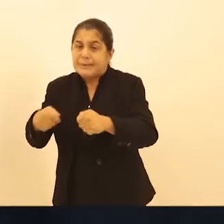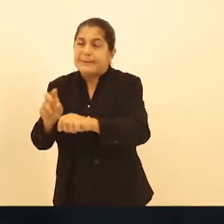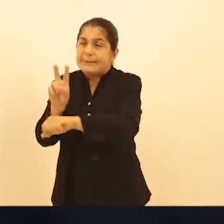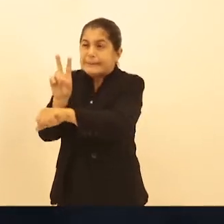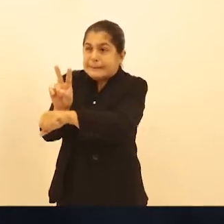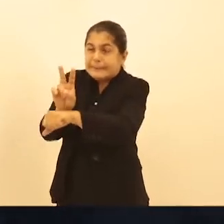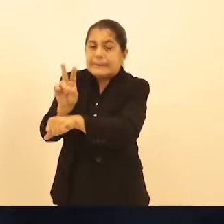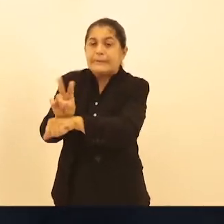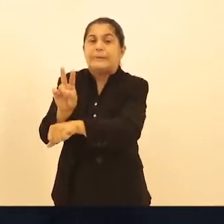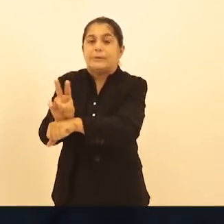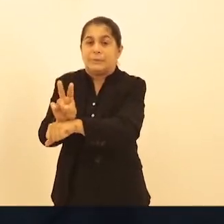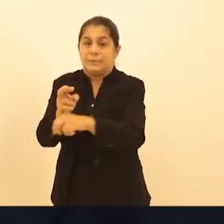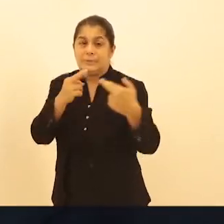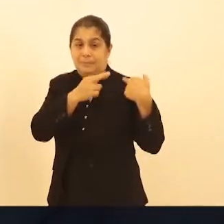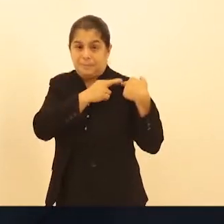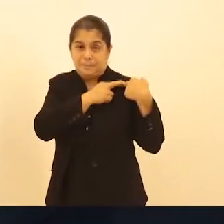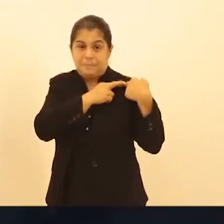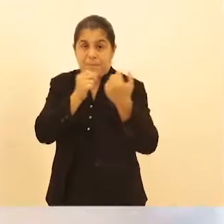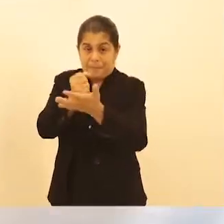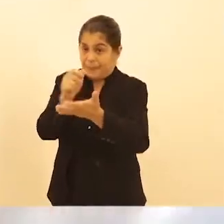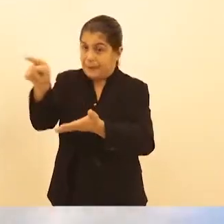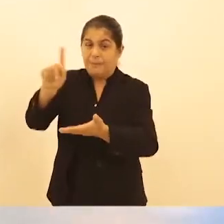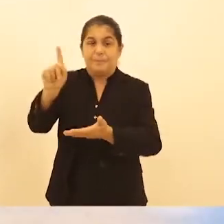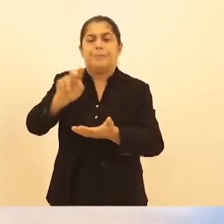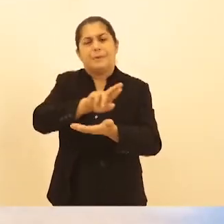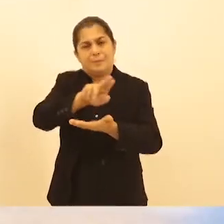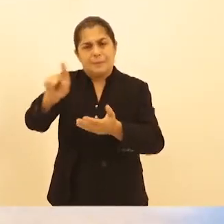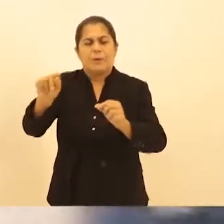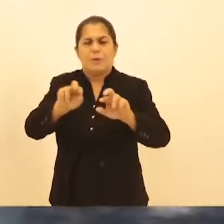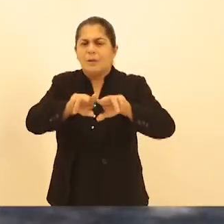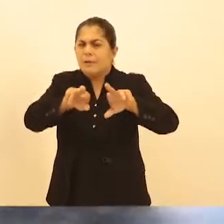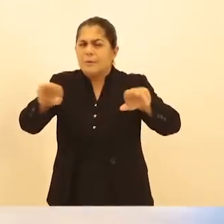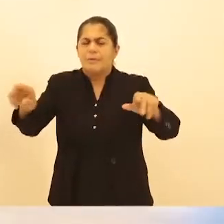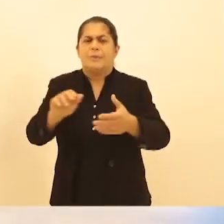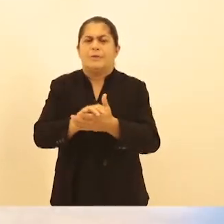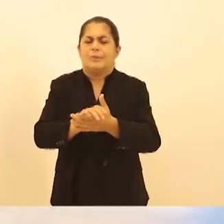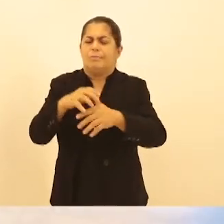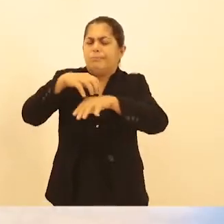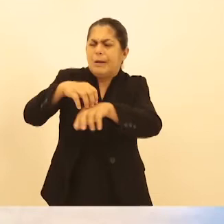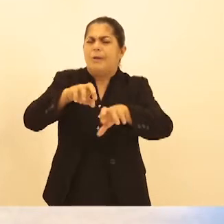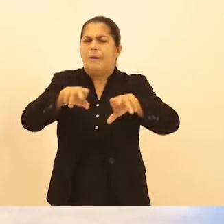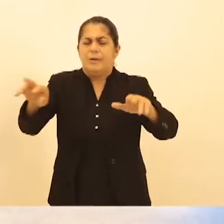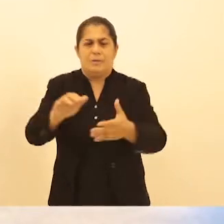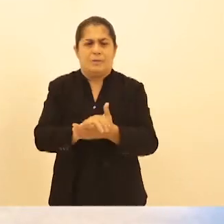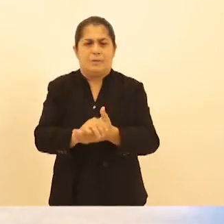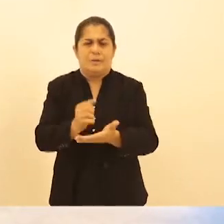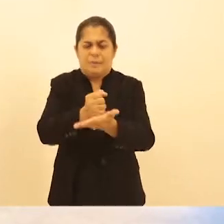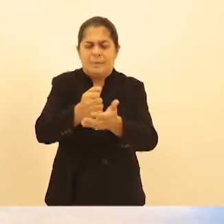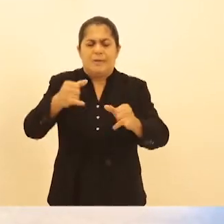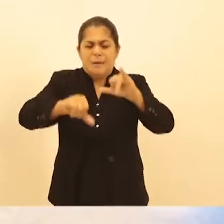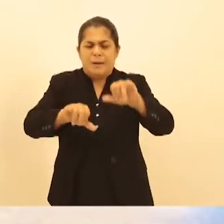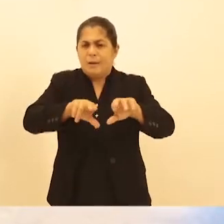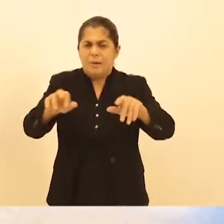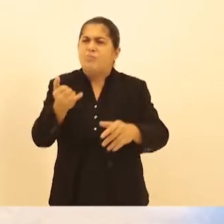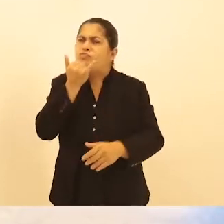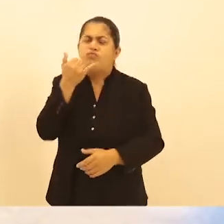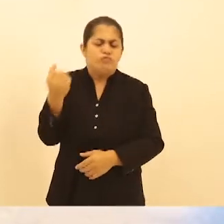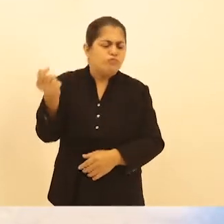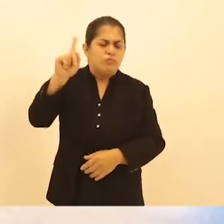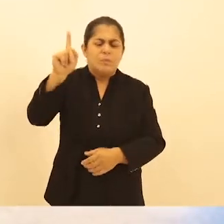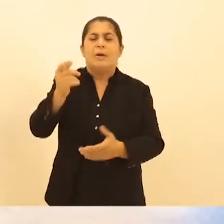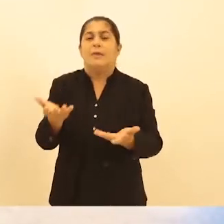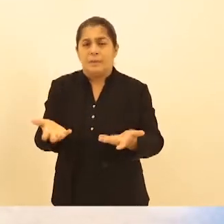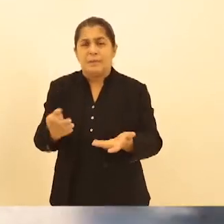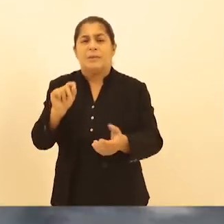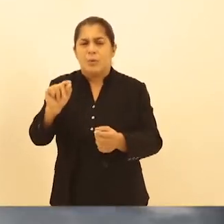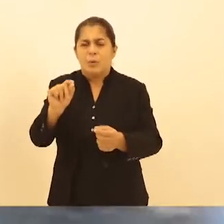só a drogaria farmácia mas toda logística né as farmácias e os laboratórios que se negarem a recolher os medicamentos e os produtos